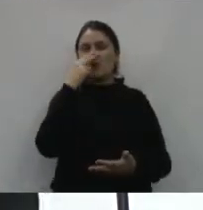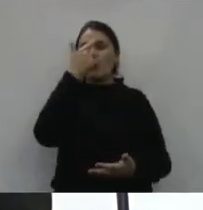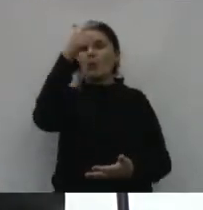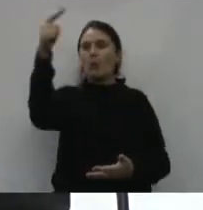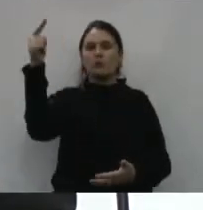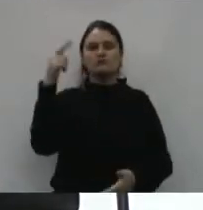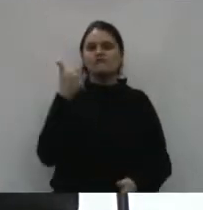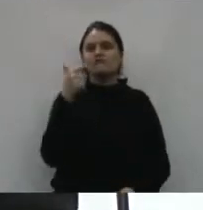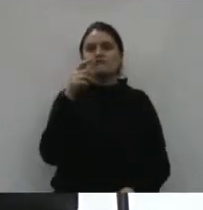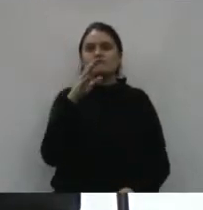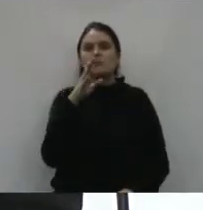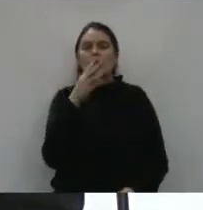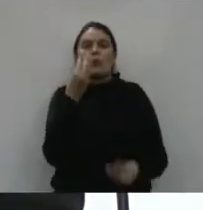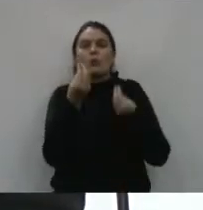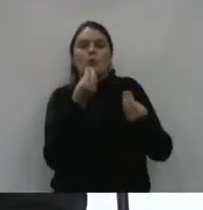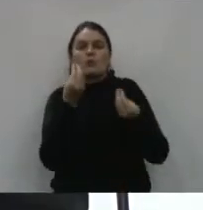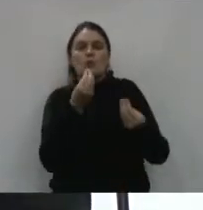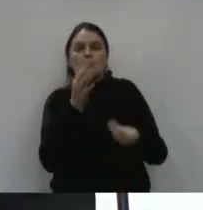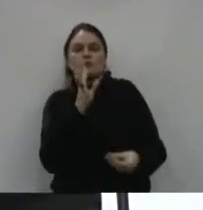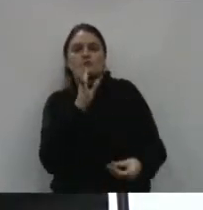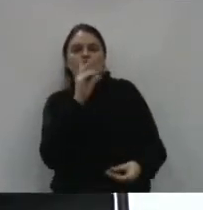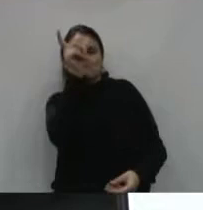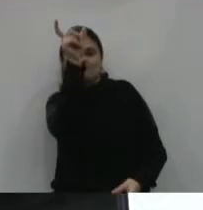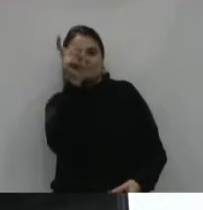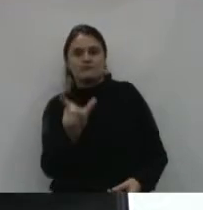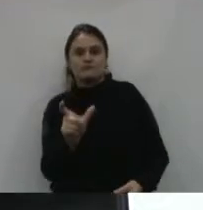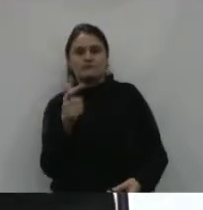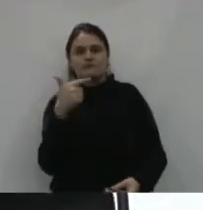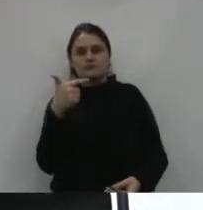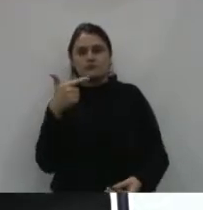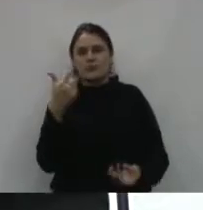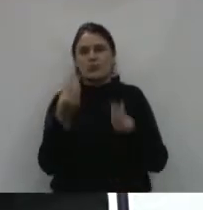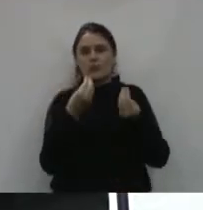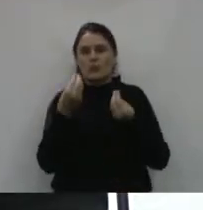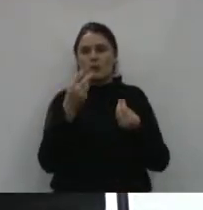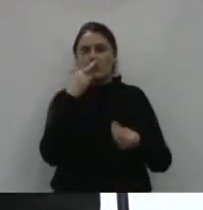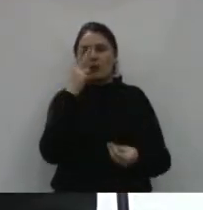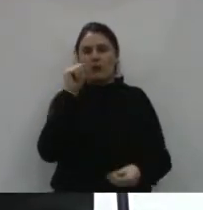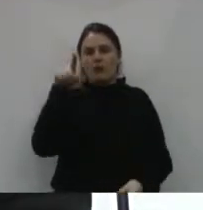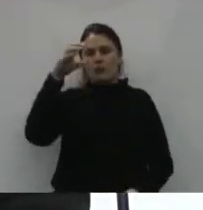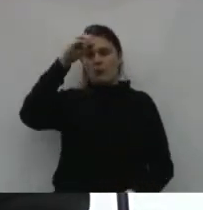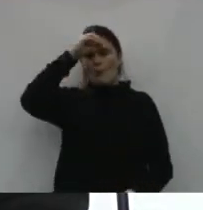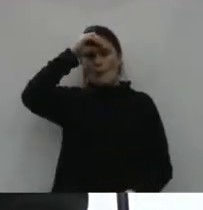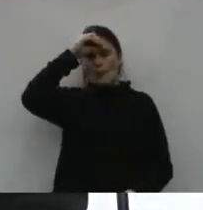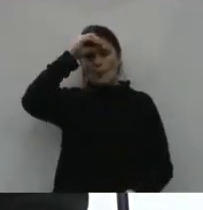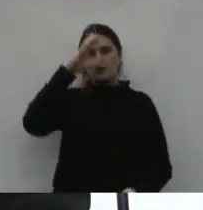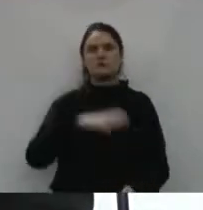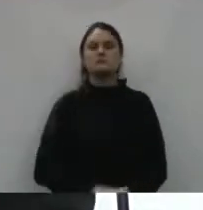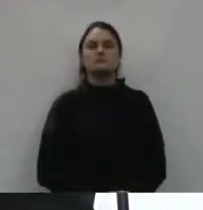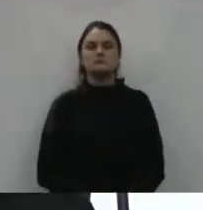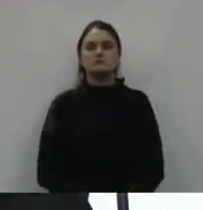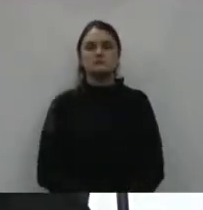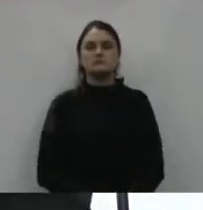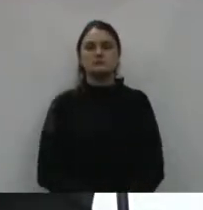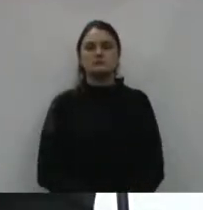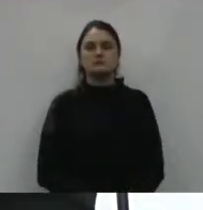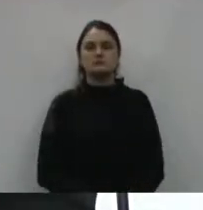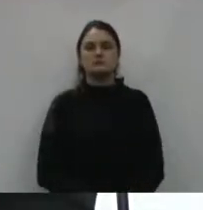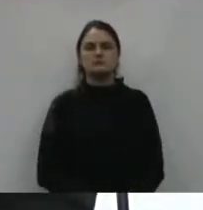desperta é é a não desperta o país confiança de ninguém